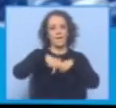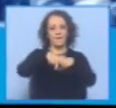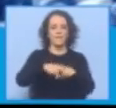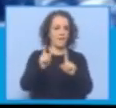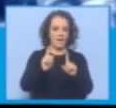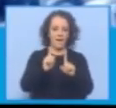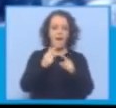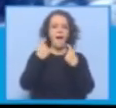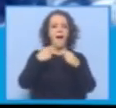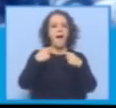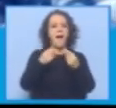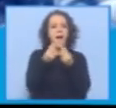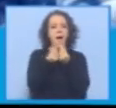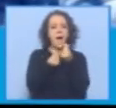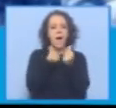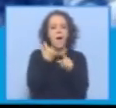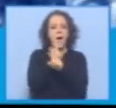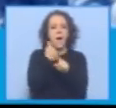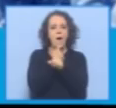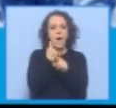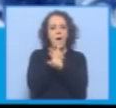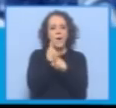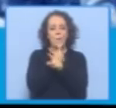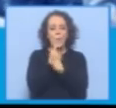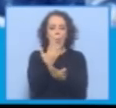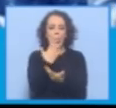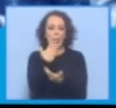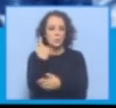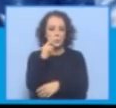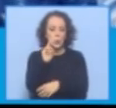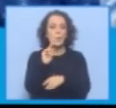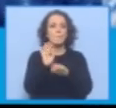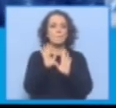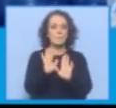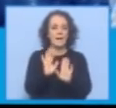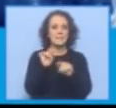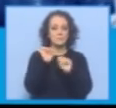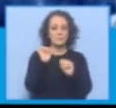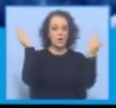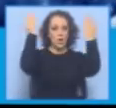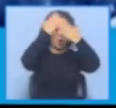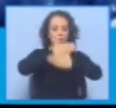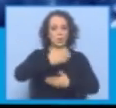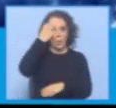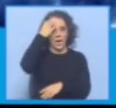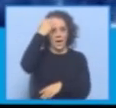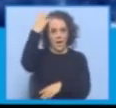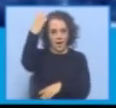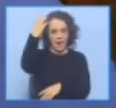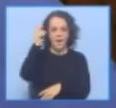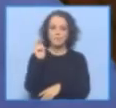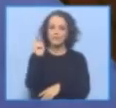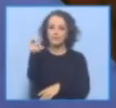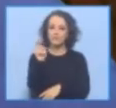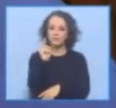um certo miudinho, não miudinho, porque, afinal de contas, é a noite em que os reis passam pelas